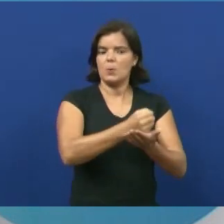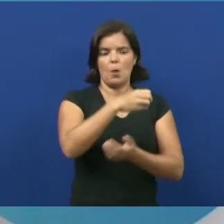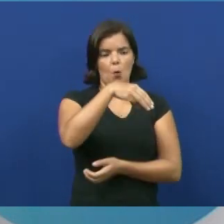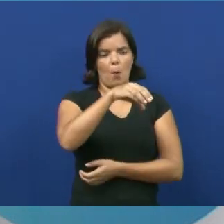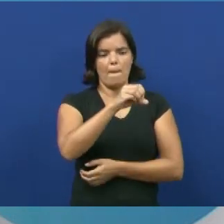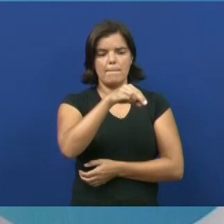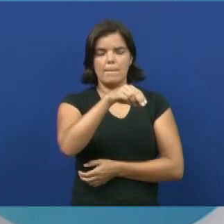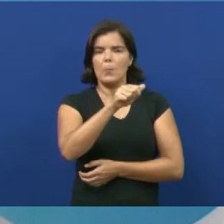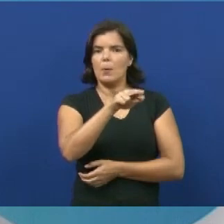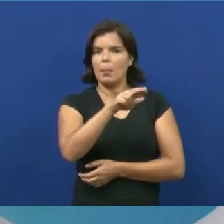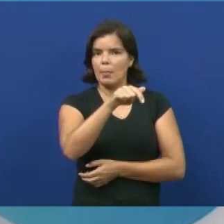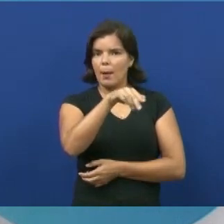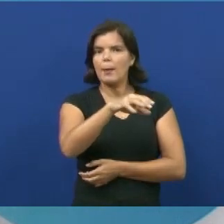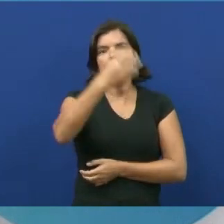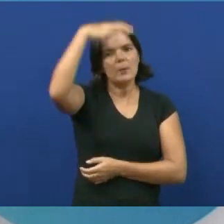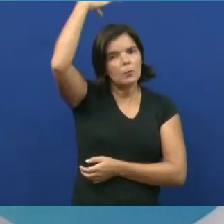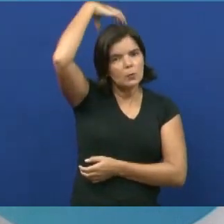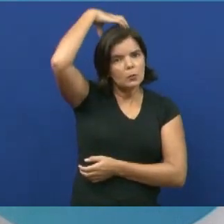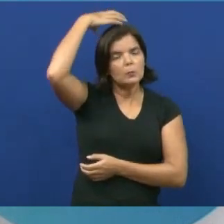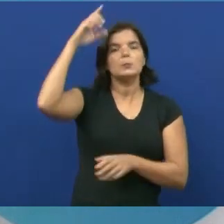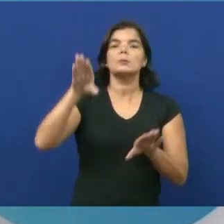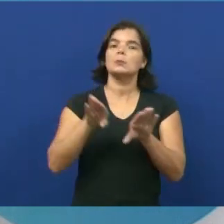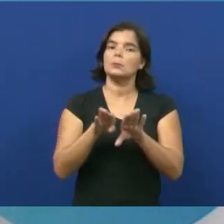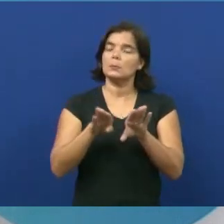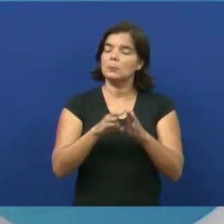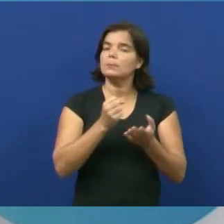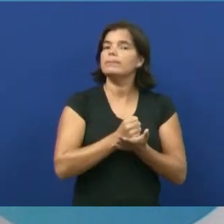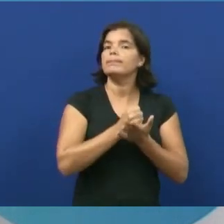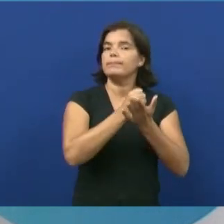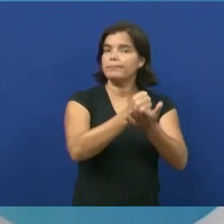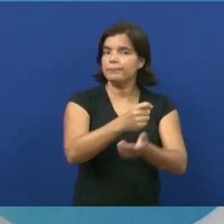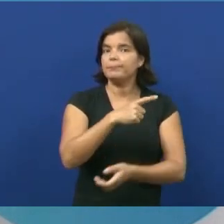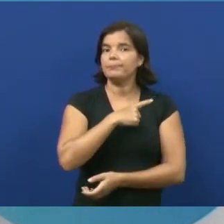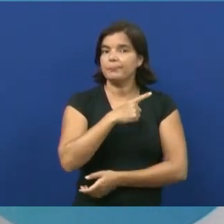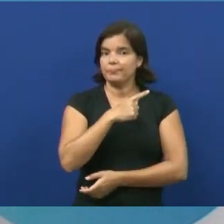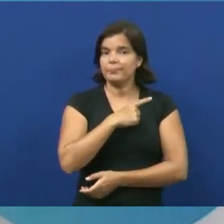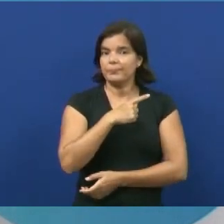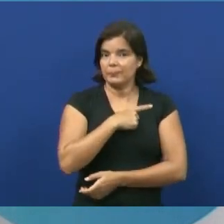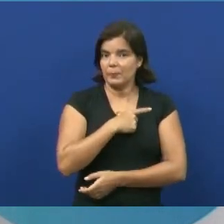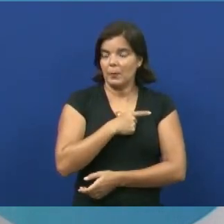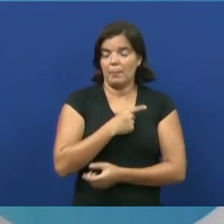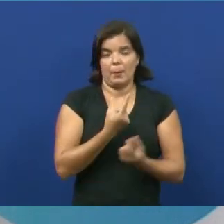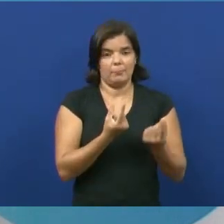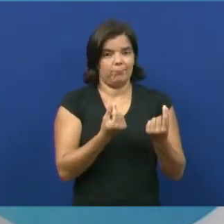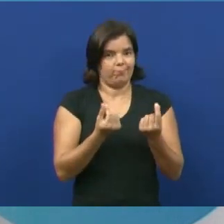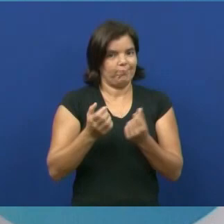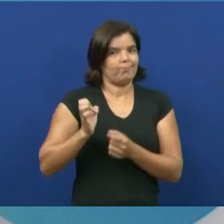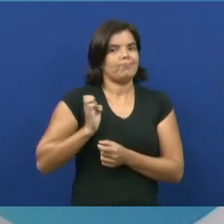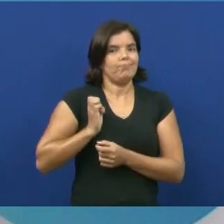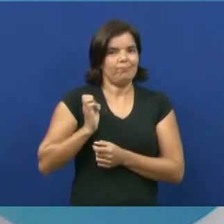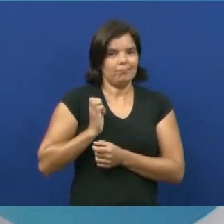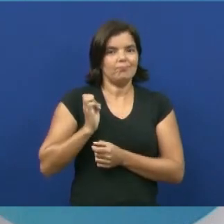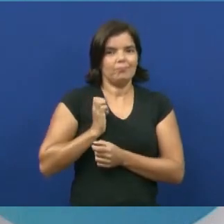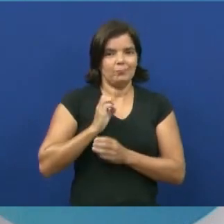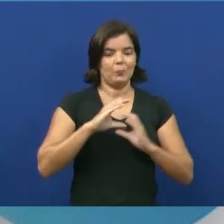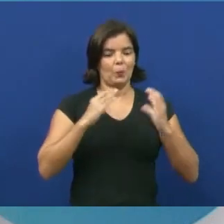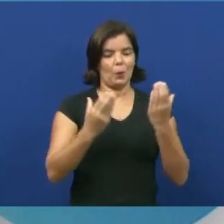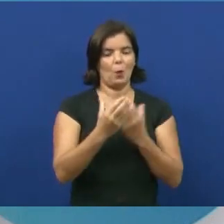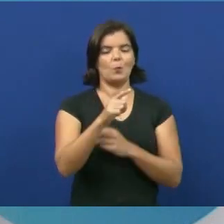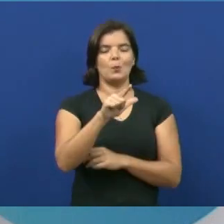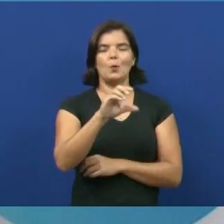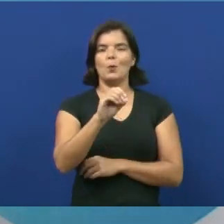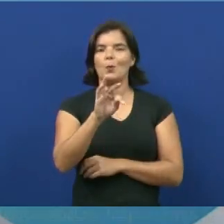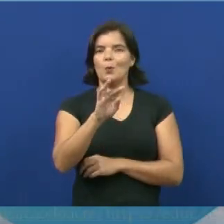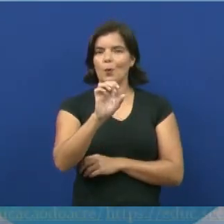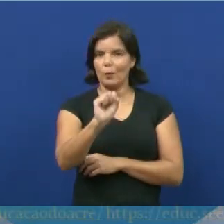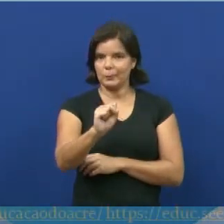monarquia e tinham o apoio da camada mais elitizada do parlamento, que é a Câmara dos Lordes, certo? Formada